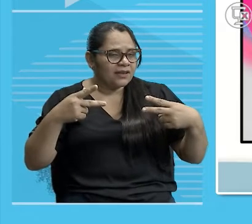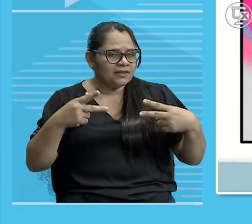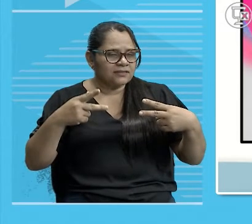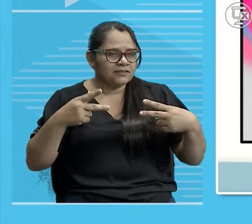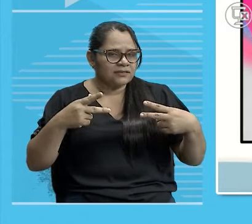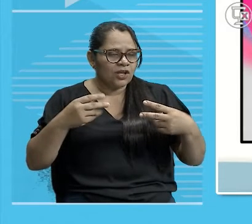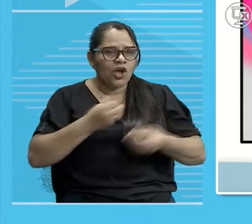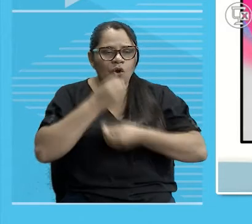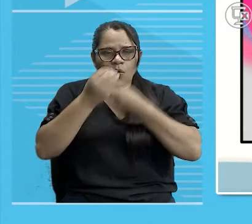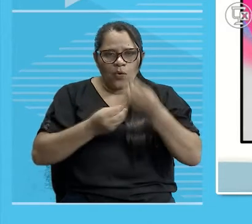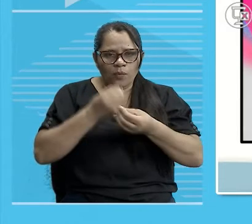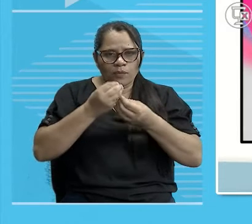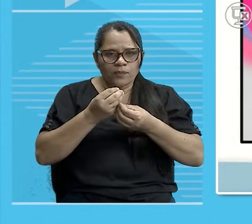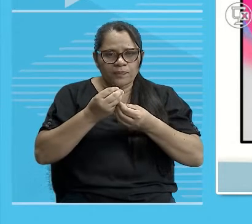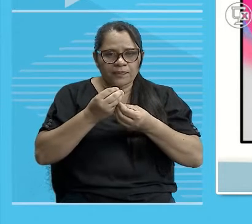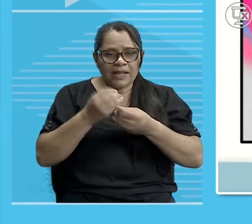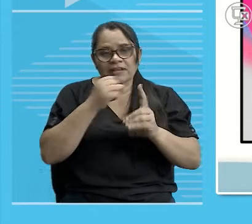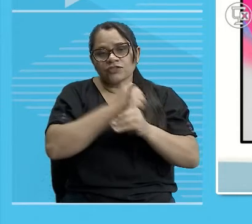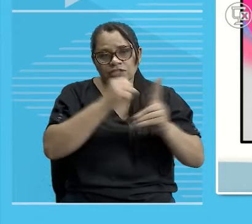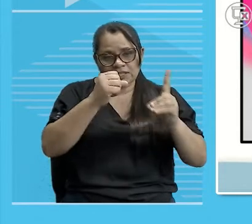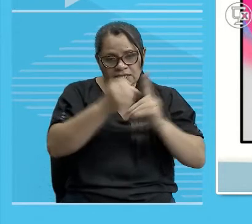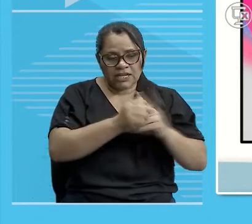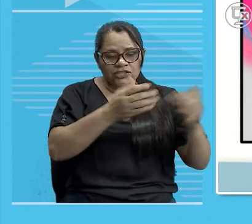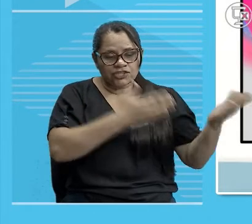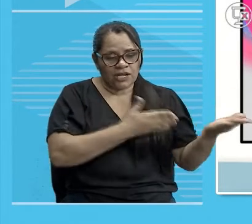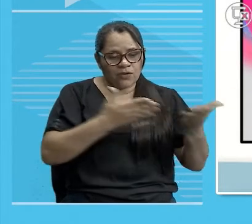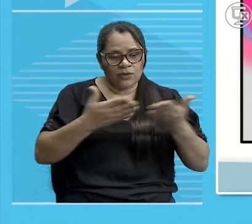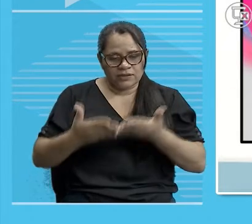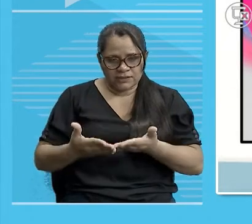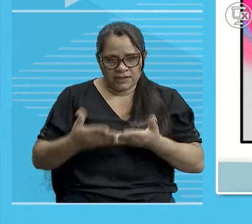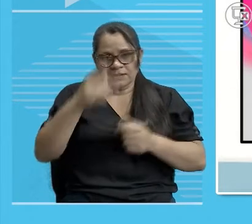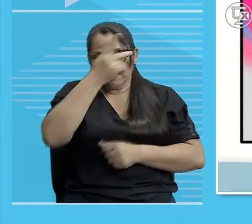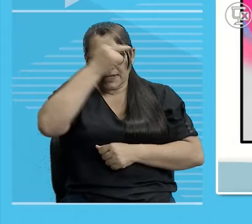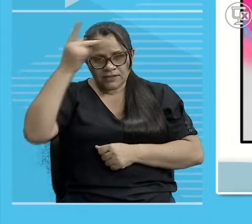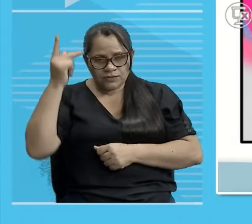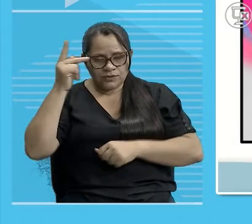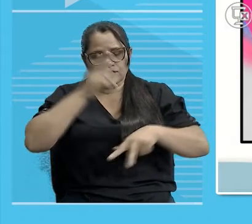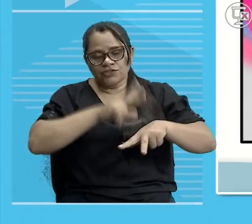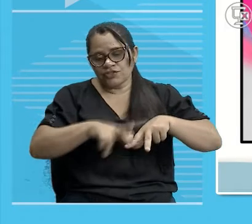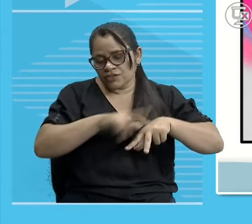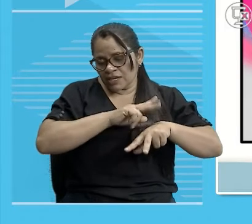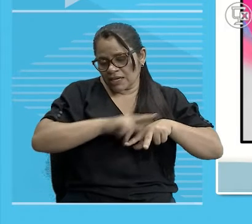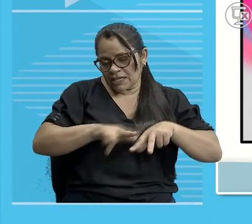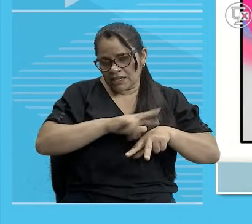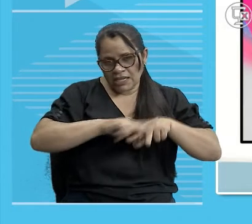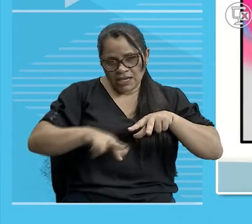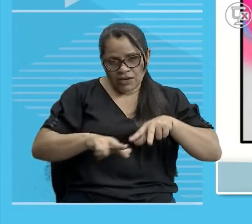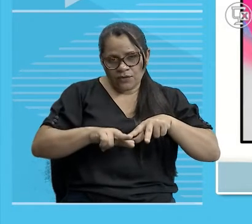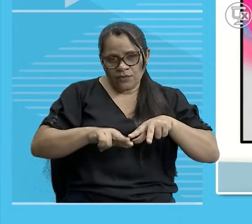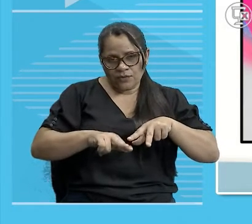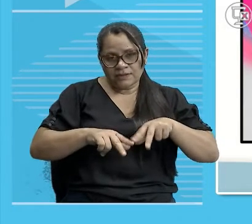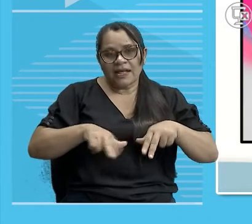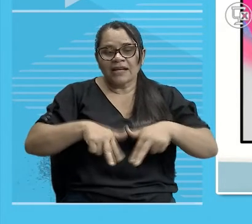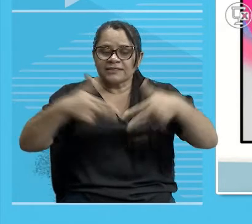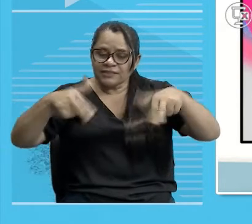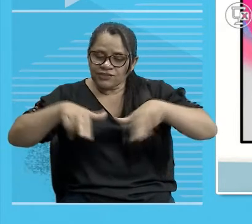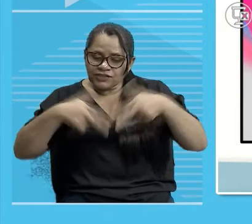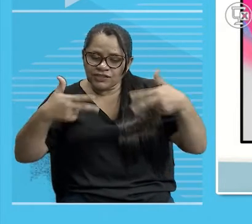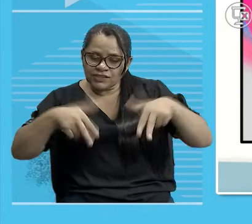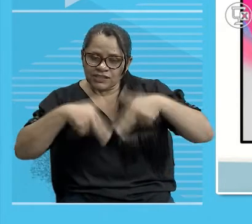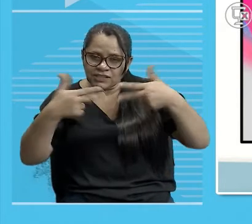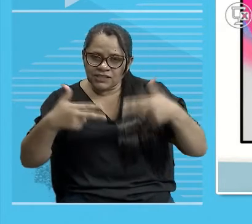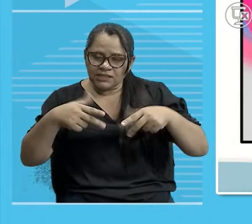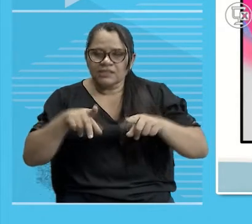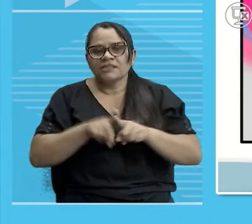a sociedade está colhendo as expressões de gênero as etnias